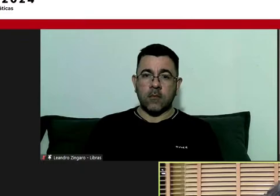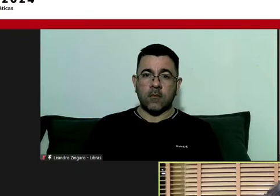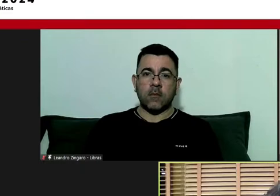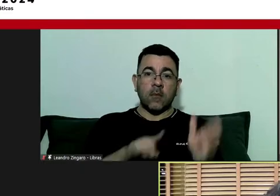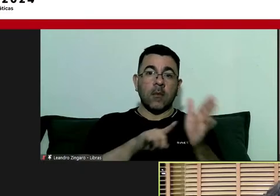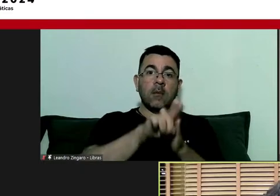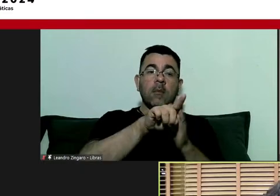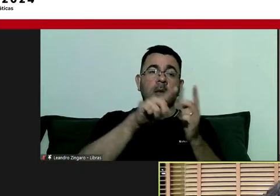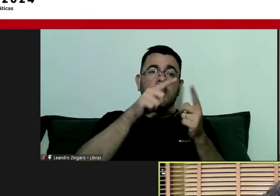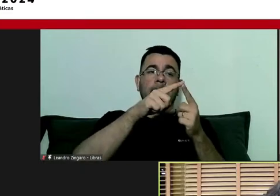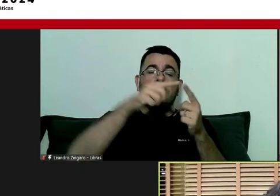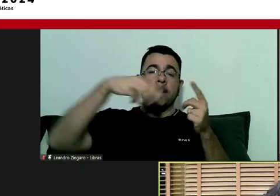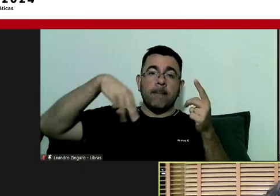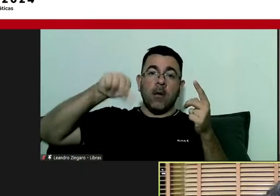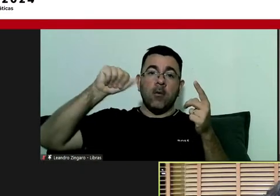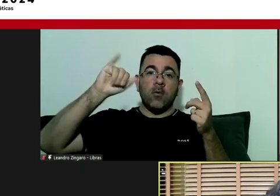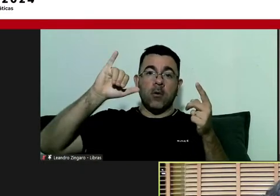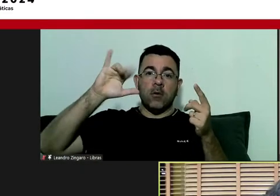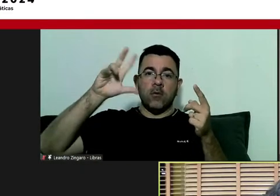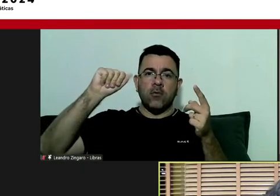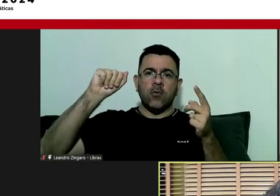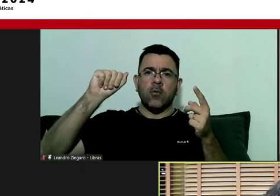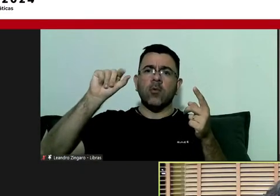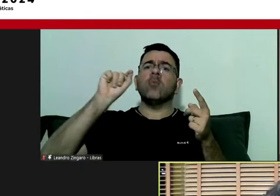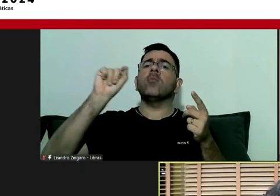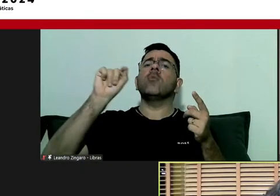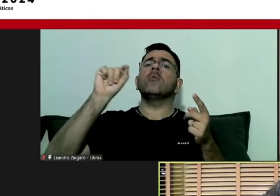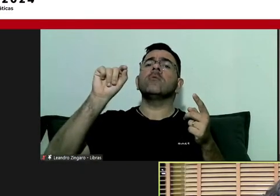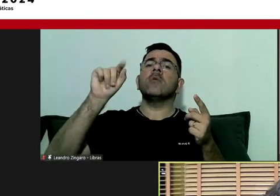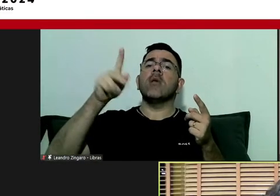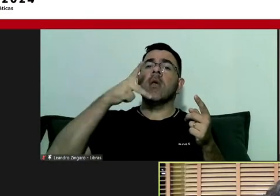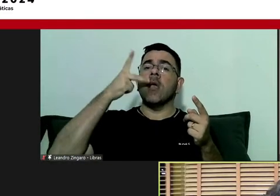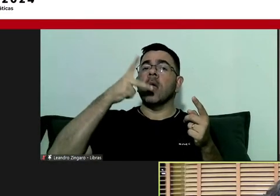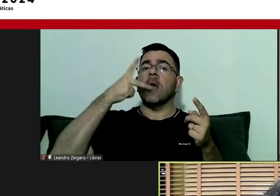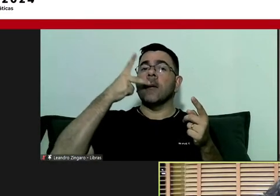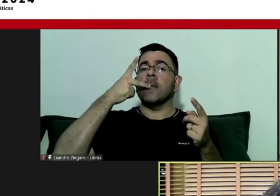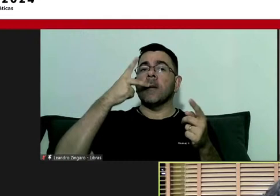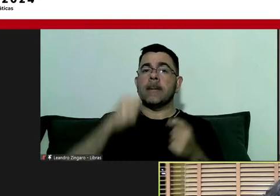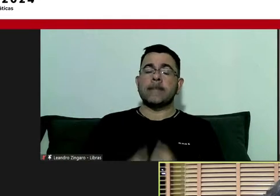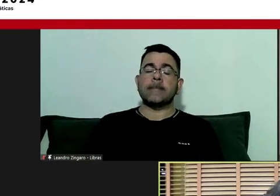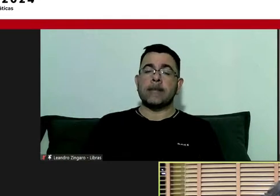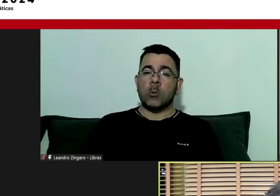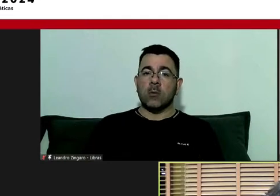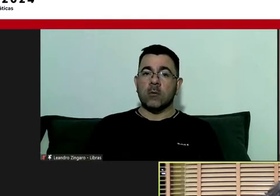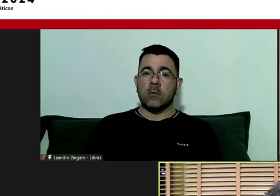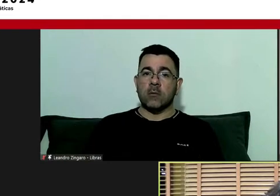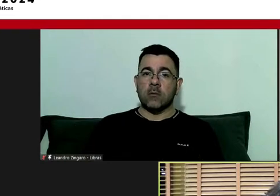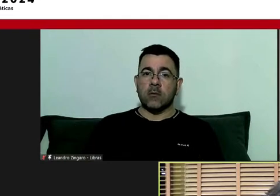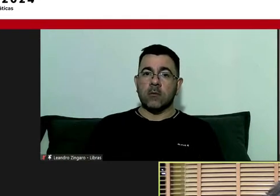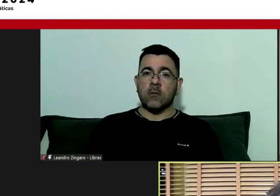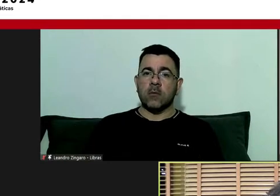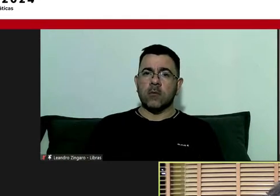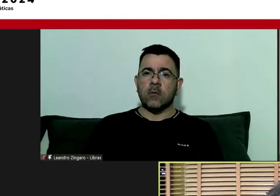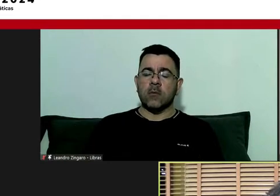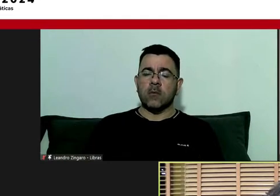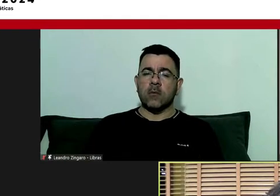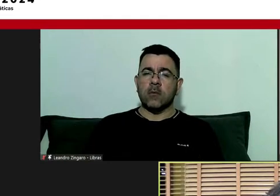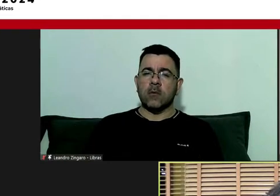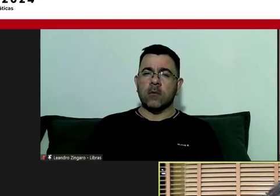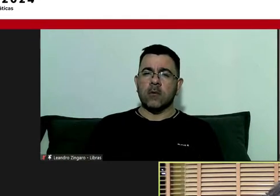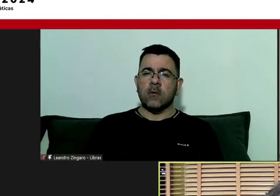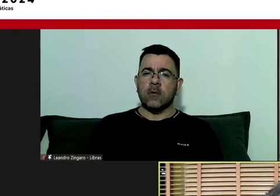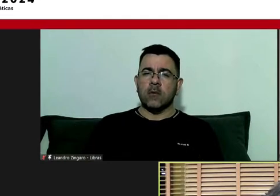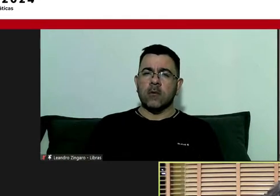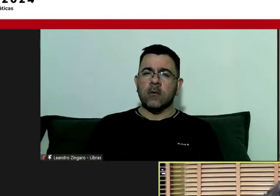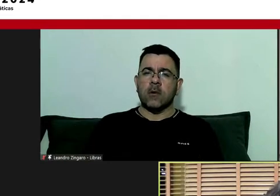Weber o que você falaria ele é de Arroio dos Ratos no Rio Grande do Sul o que você falaria para quem